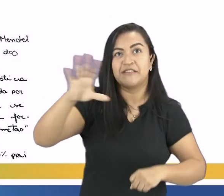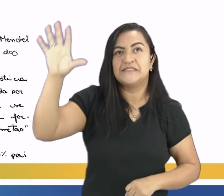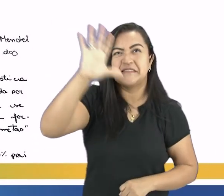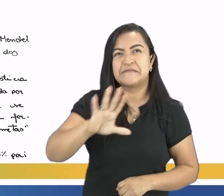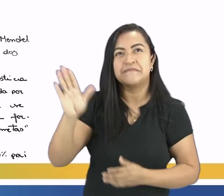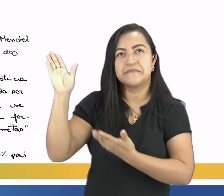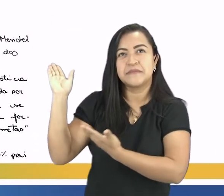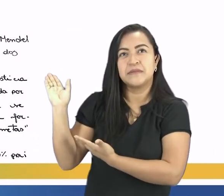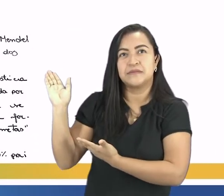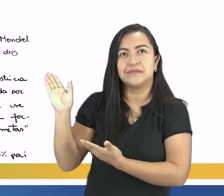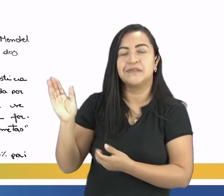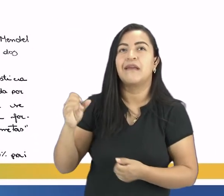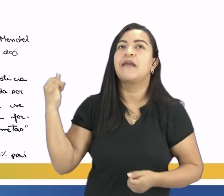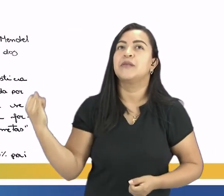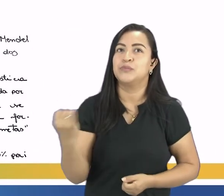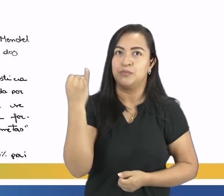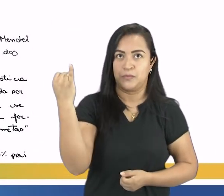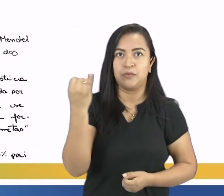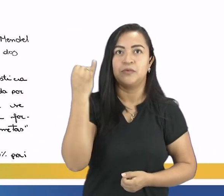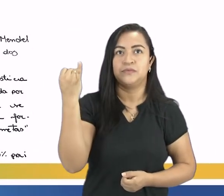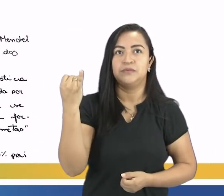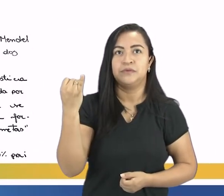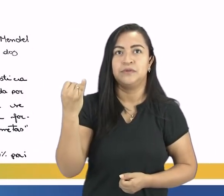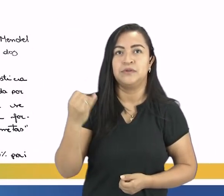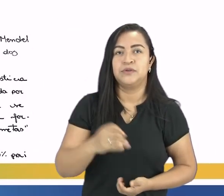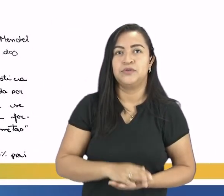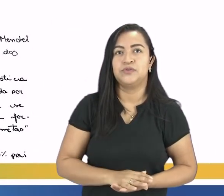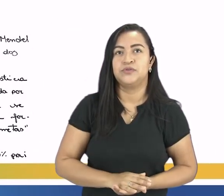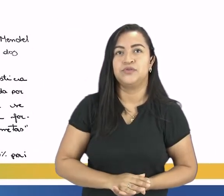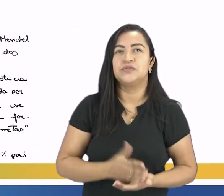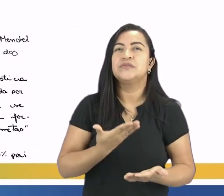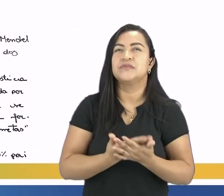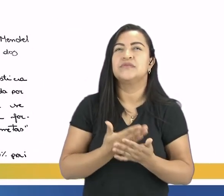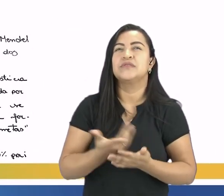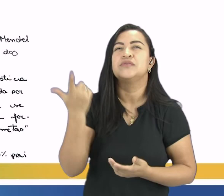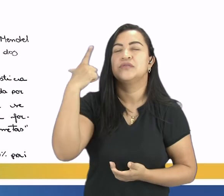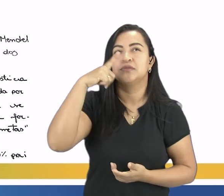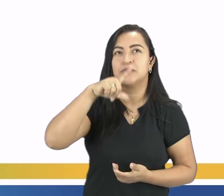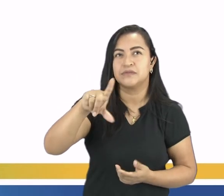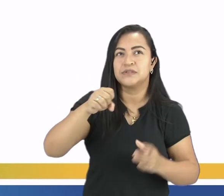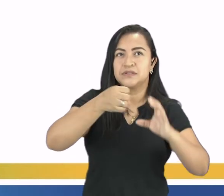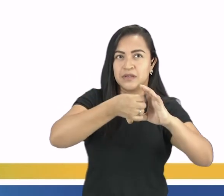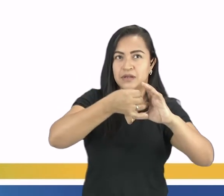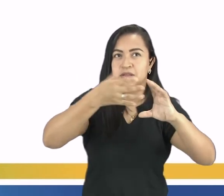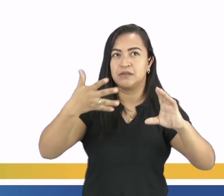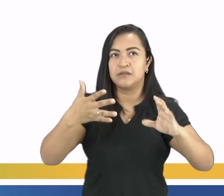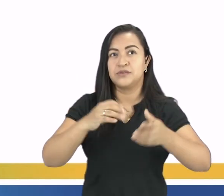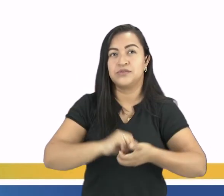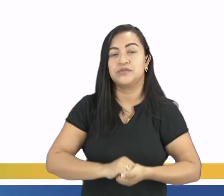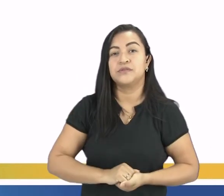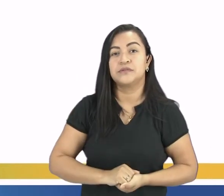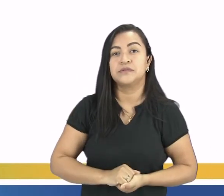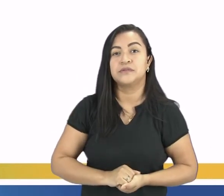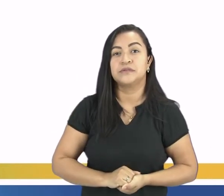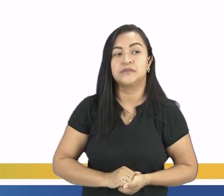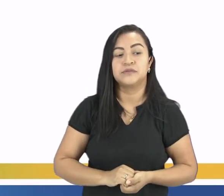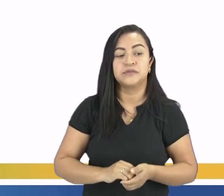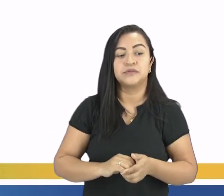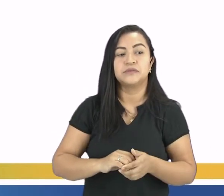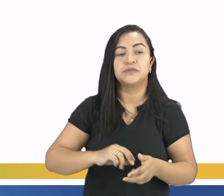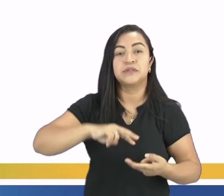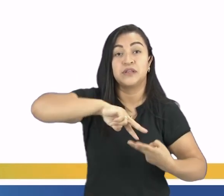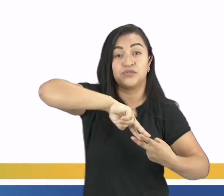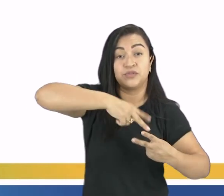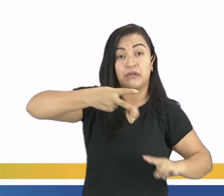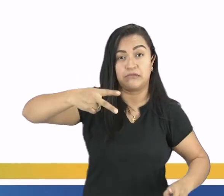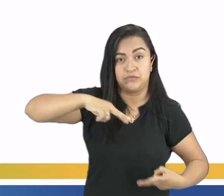tenho falado isso desde o começo, a revisão da questão das características e termos sobre a genética. Então, uma questãozinha